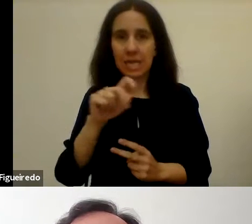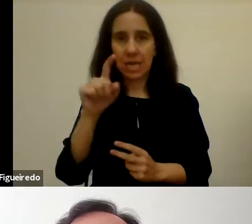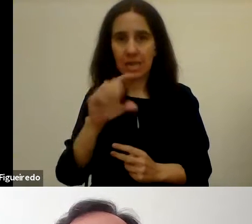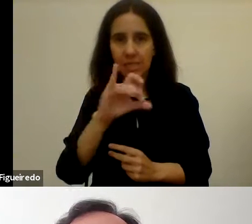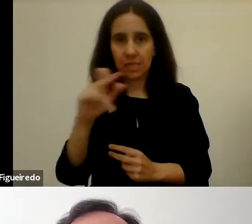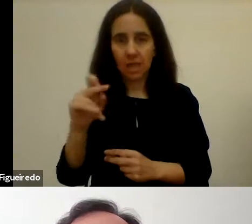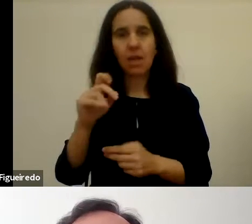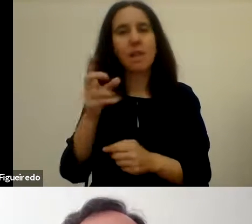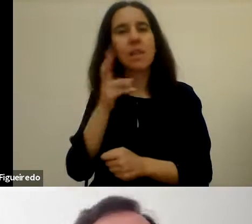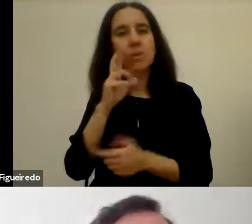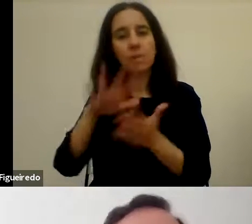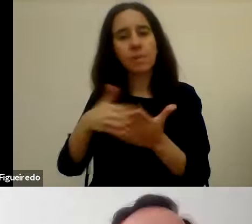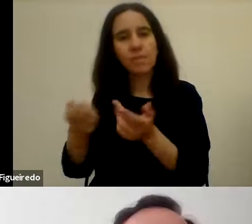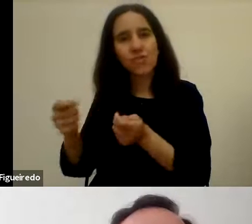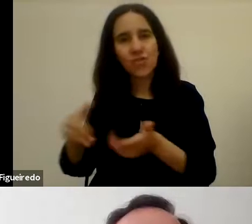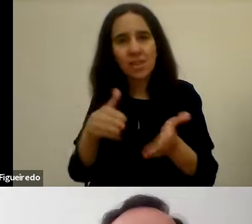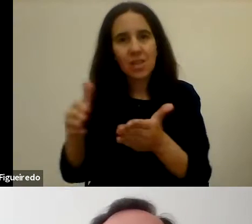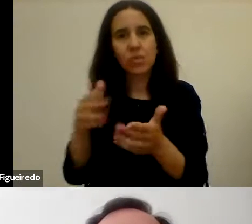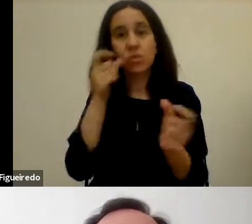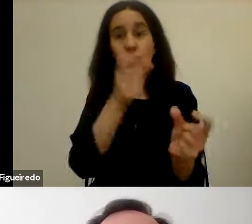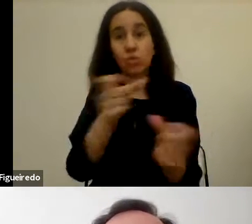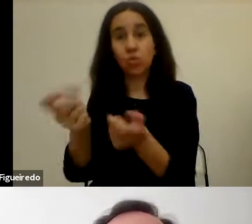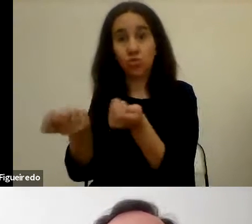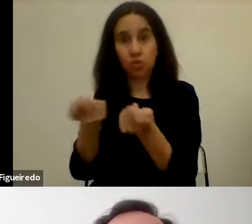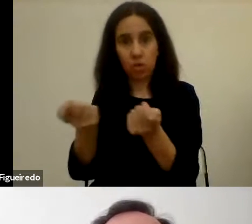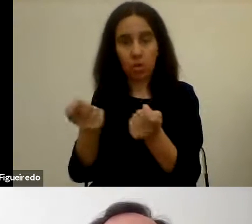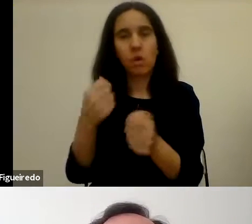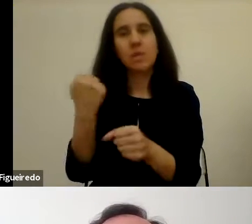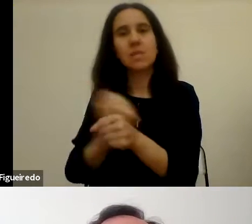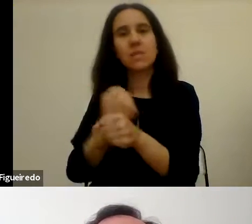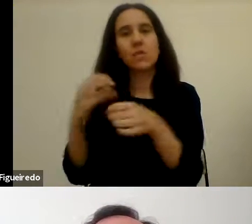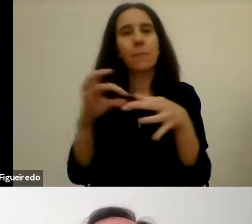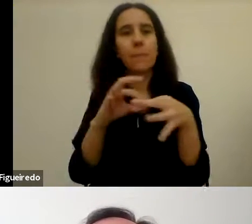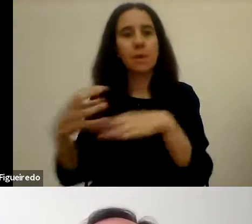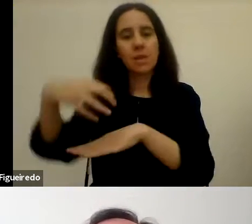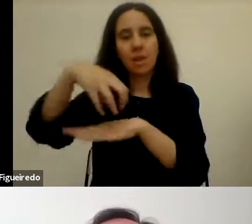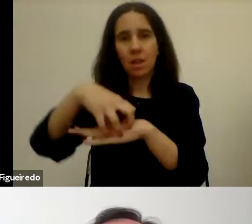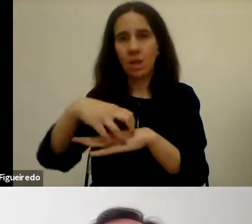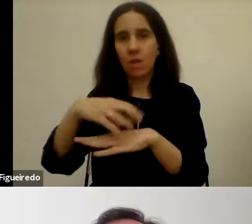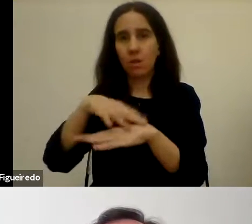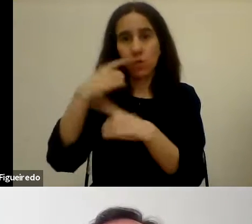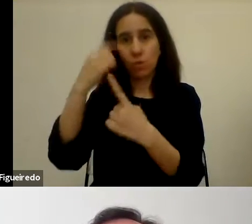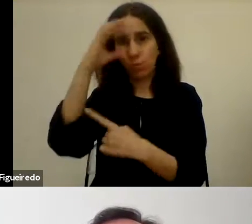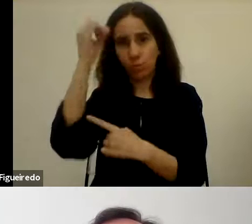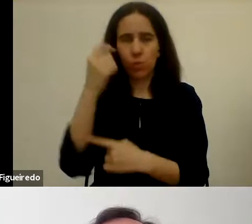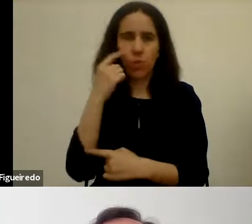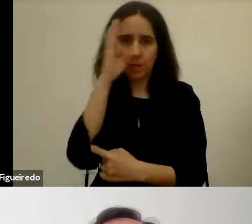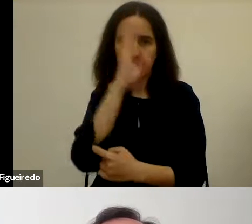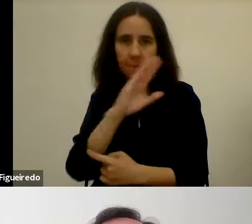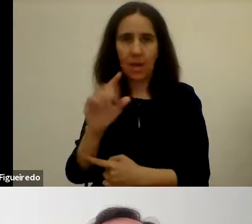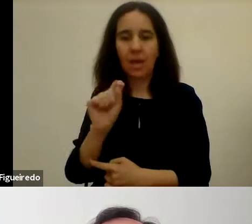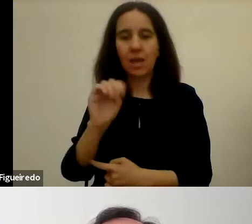Planeamento Estratégico e Controle de Gestão da Entidade de Serviços Partilhados da Administração Pública, mais conhecido por